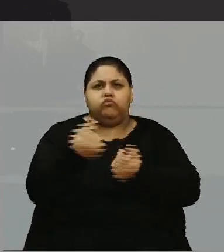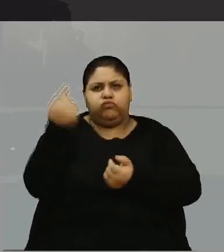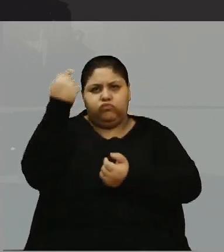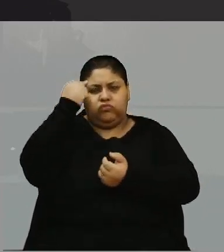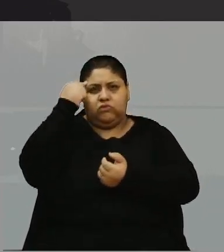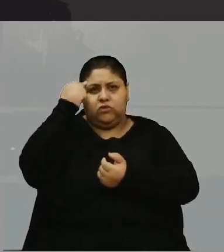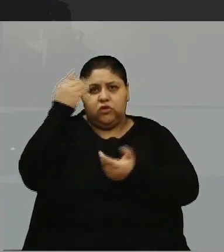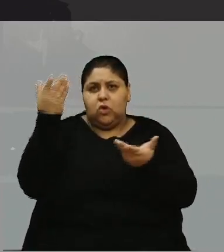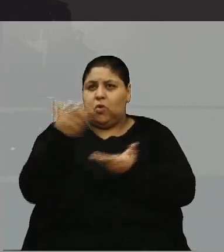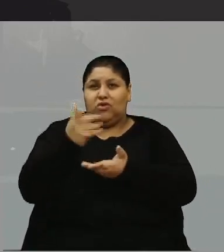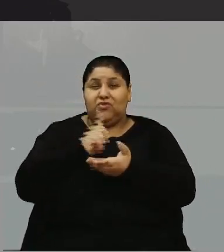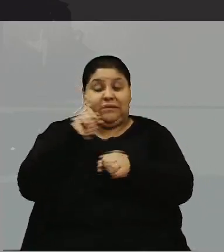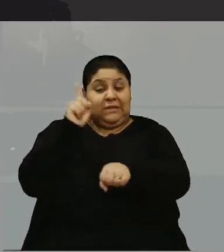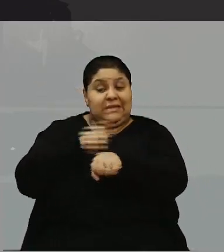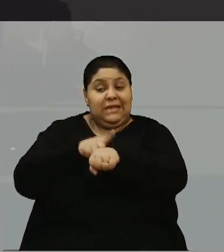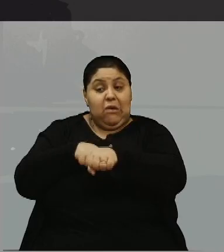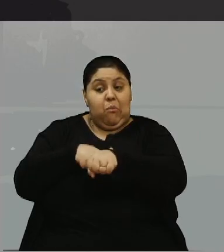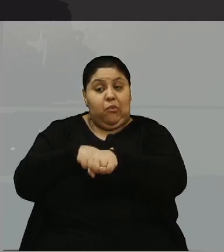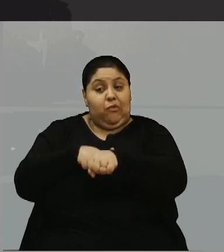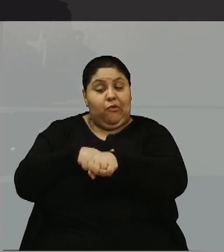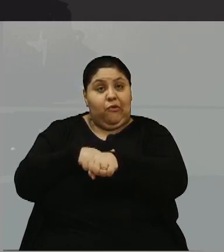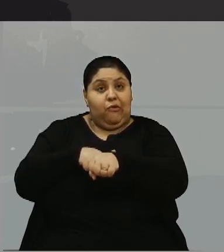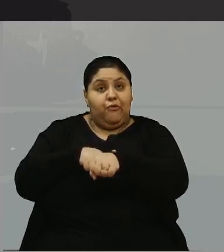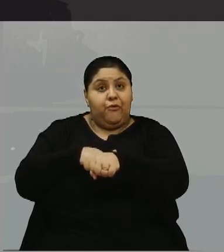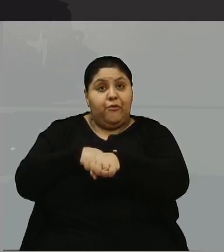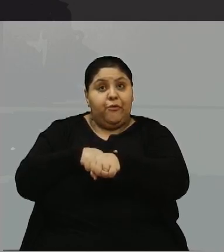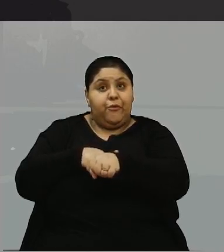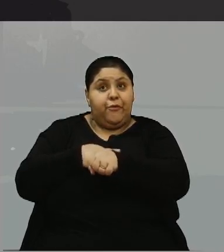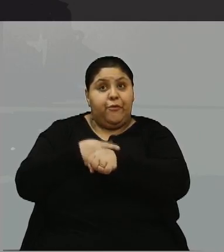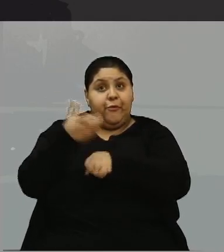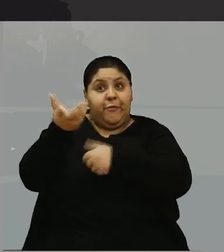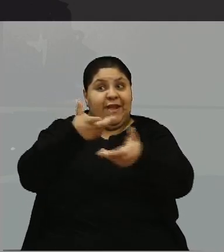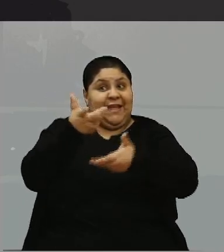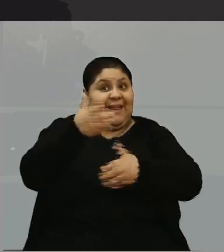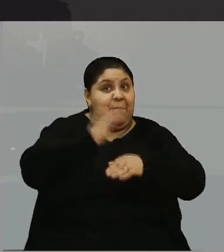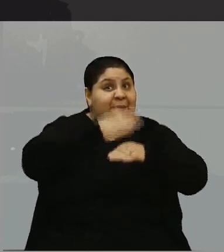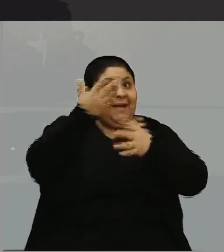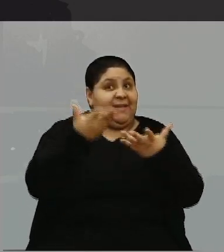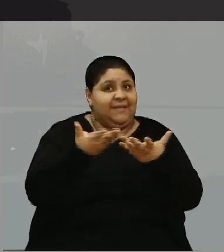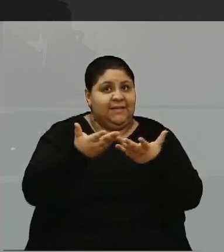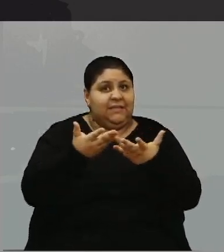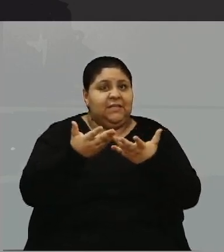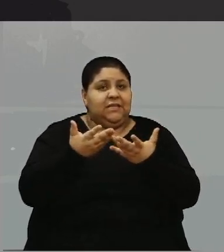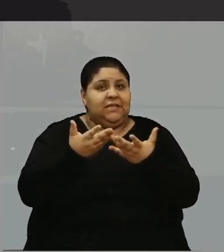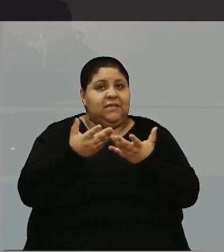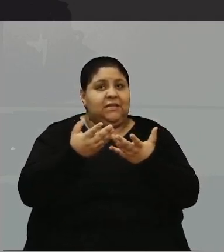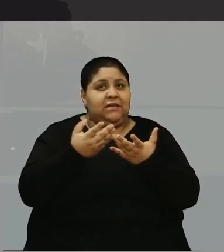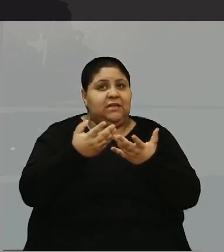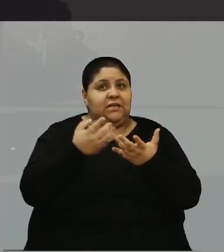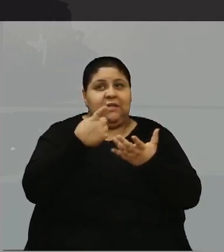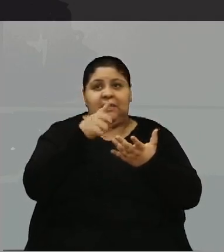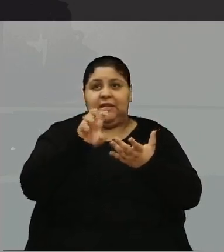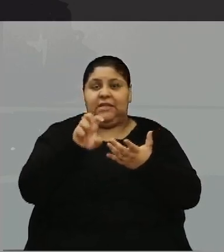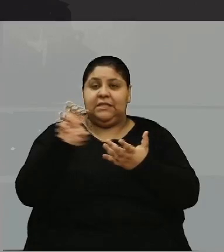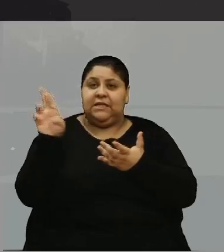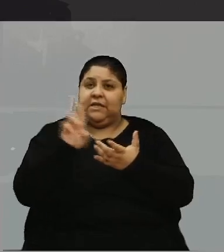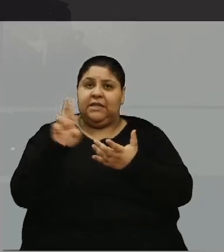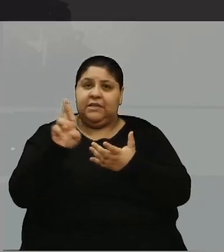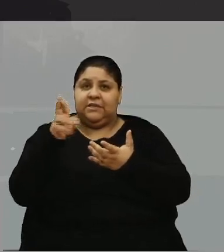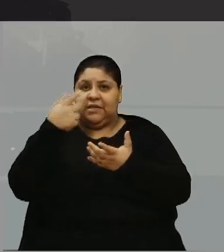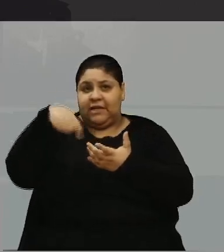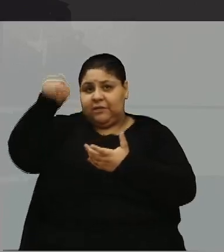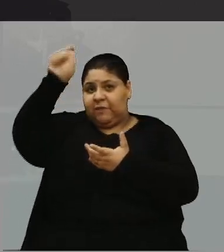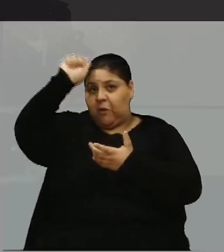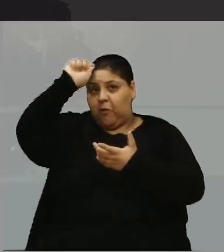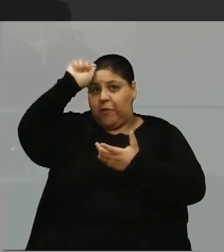gente não está tendo tempo para ir atrás disso, enquanto a gente está parado pensando em fazer boné, né? Para tentar levantar 15 pila na venda de um boné, a gente está deixando de descer